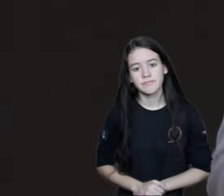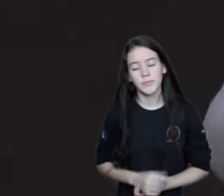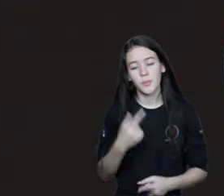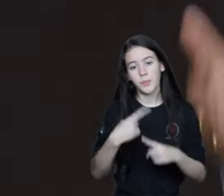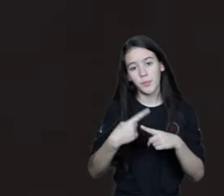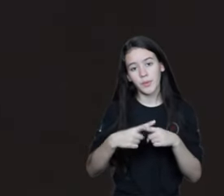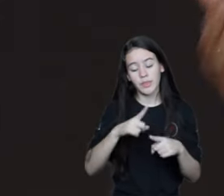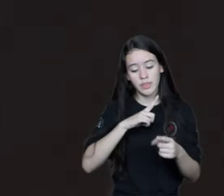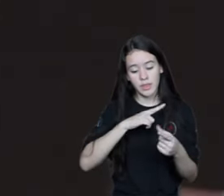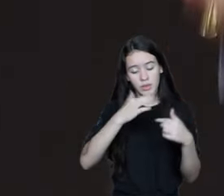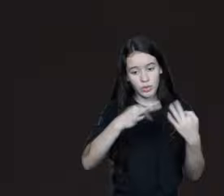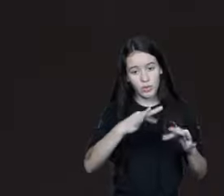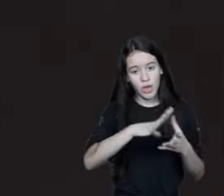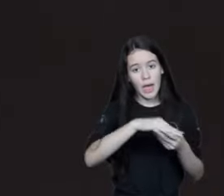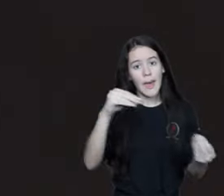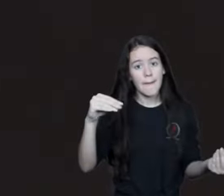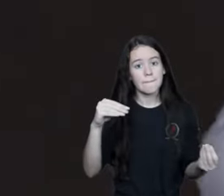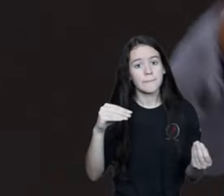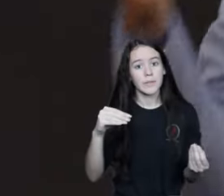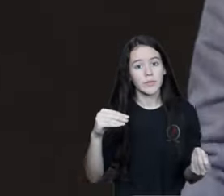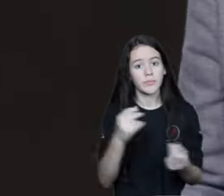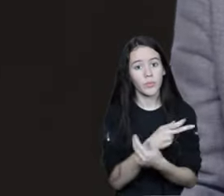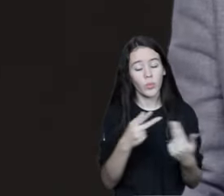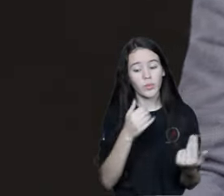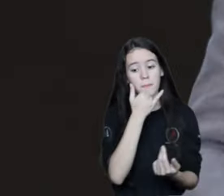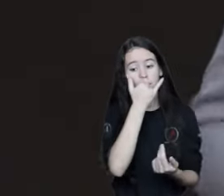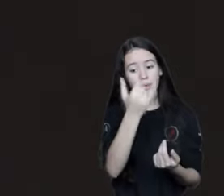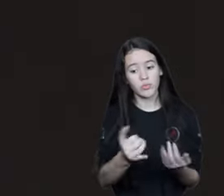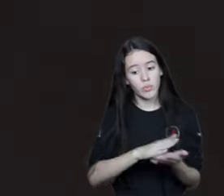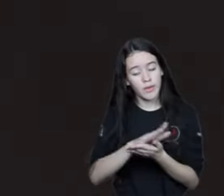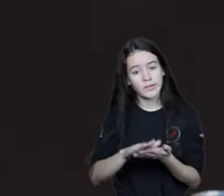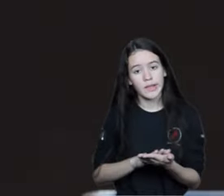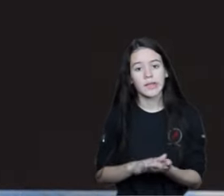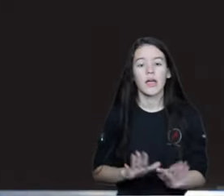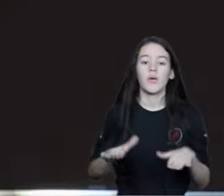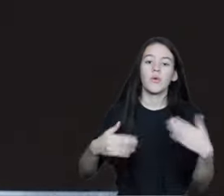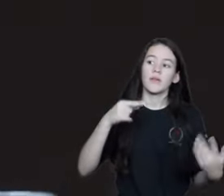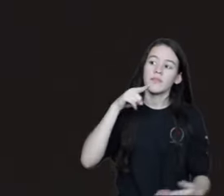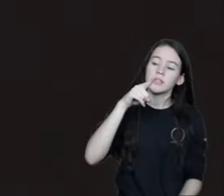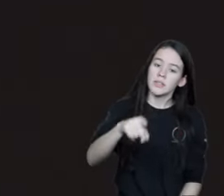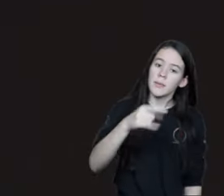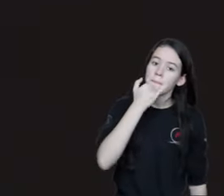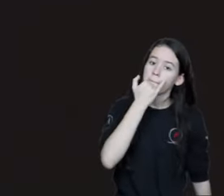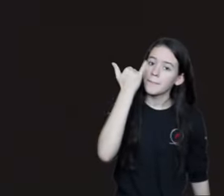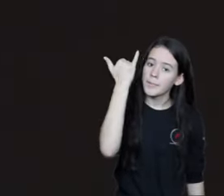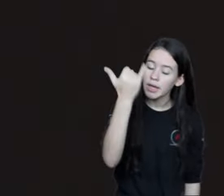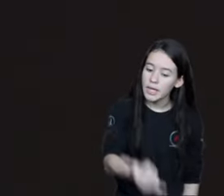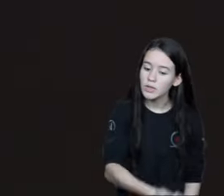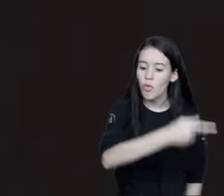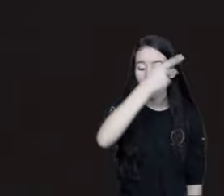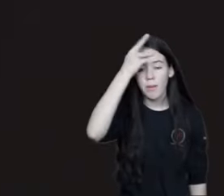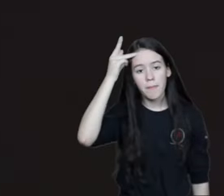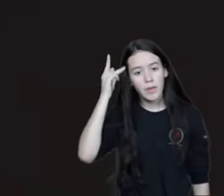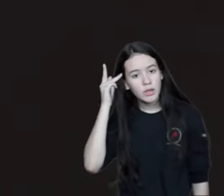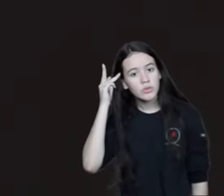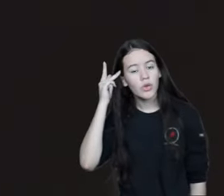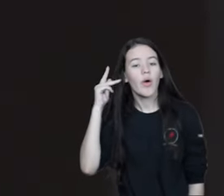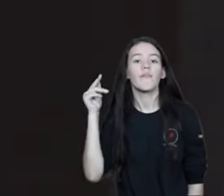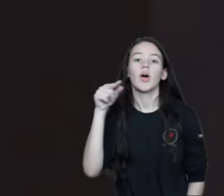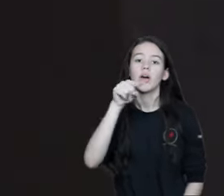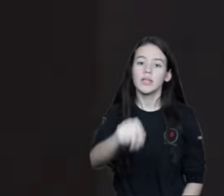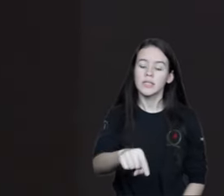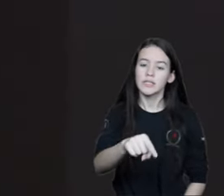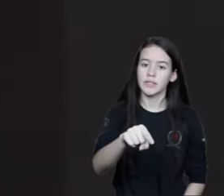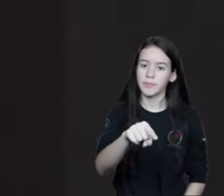Porque tem uma ferida na alma relativa à questão de perdão quando você libera o perdão para alguém você